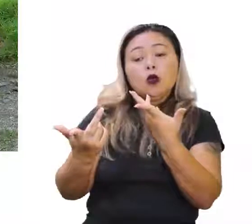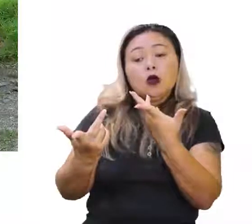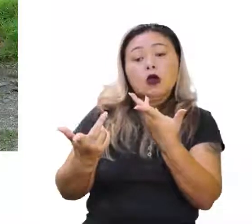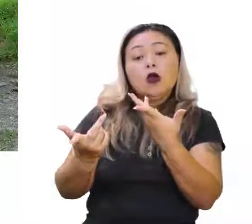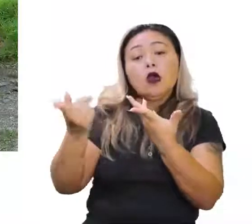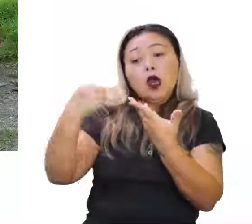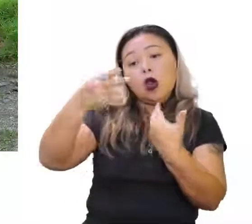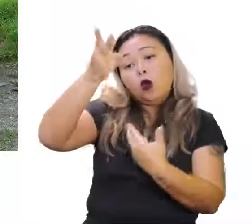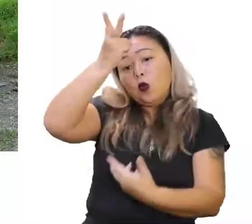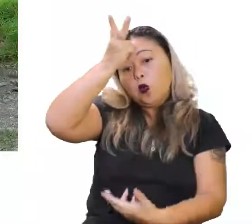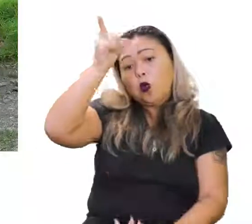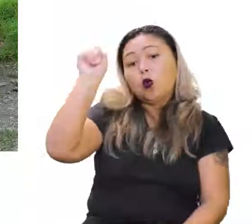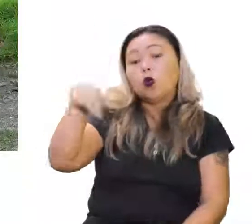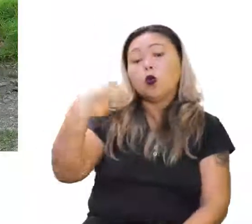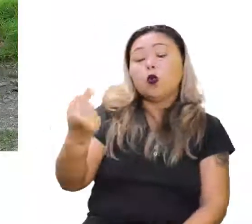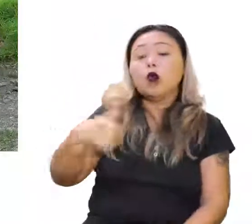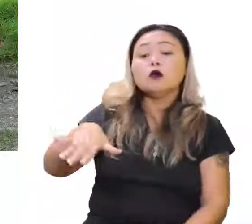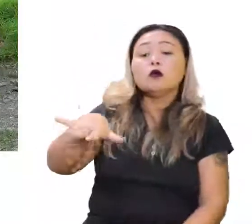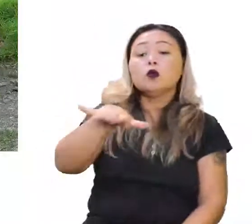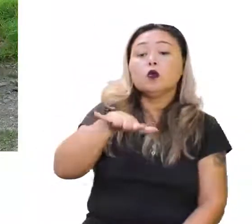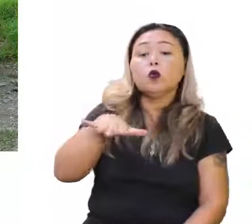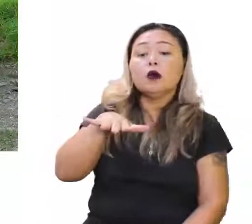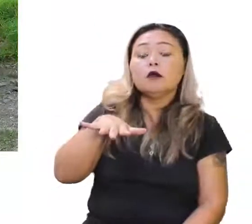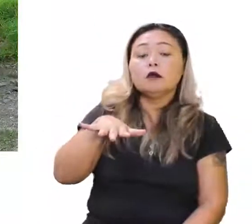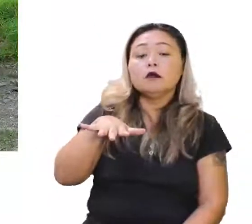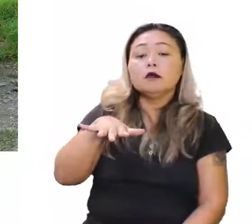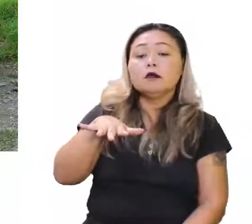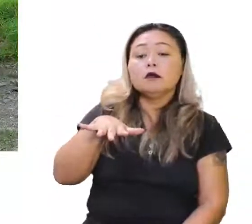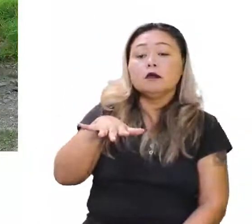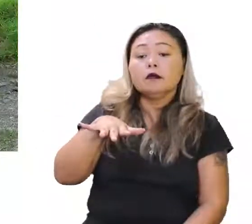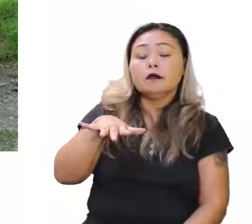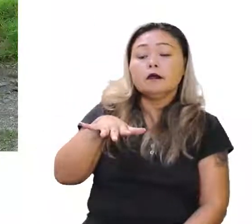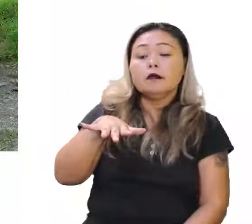nos caprinos, o ambiente, né?